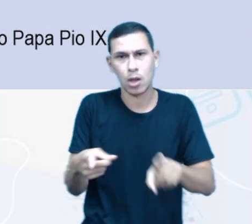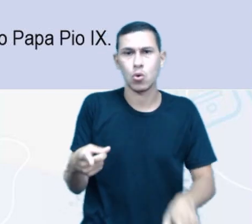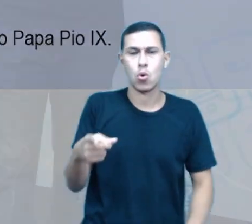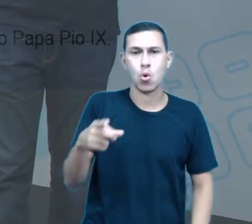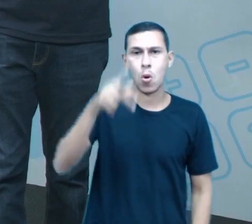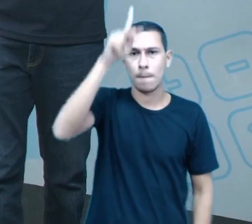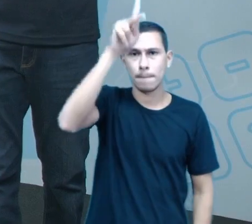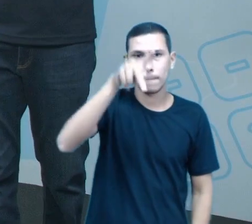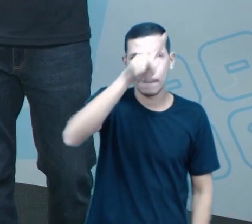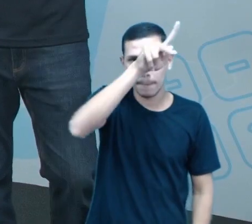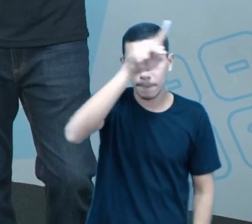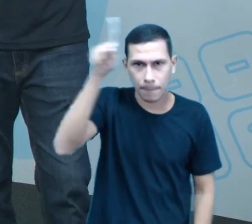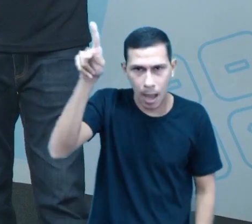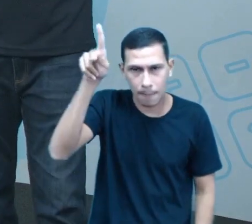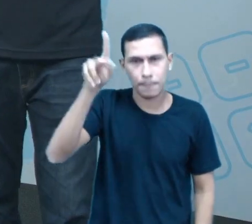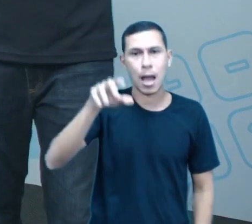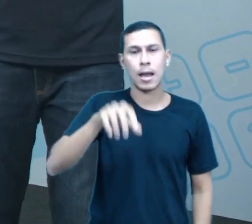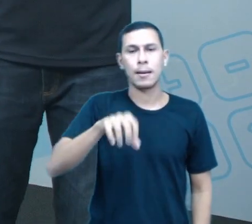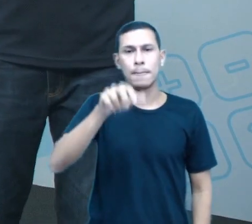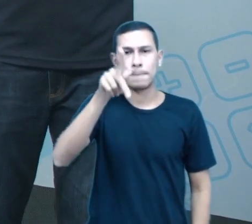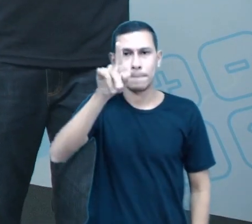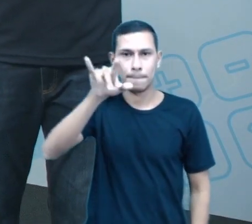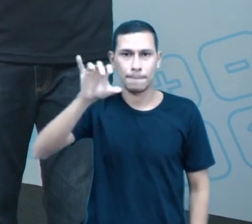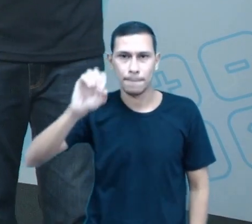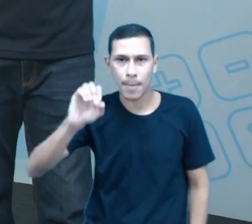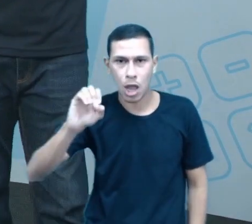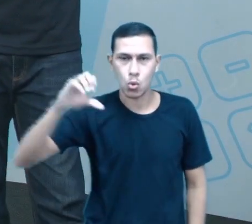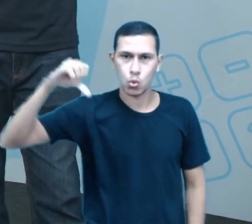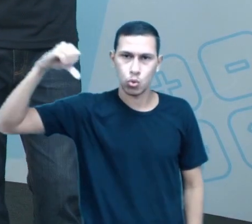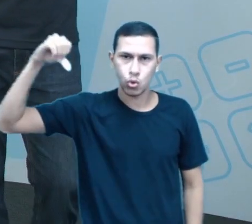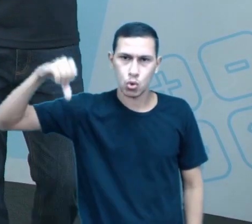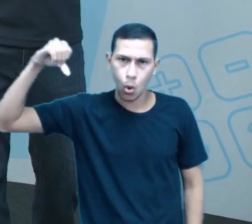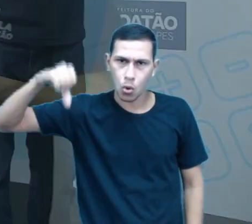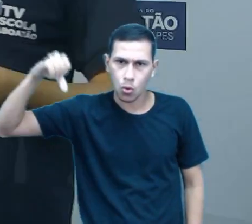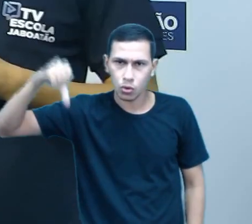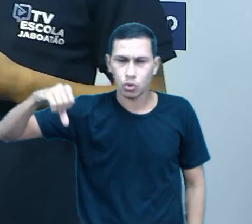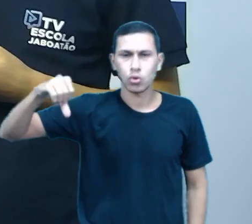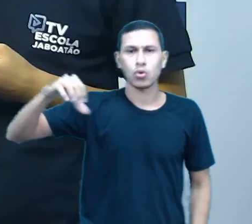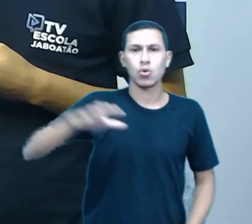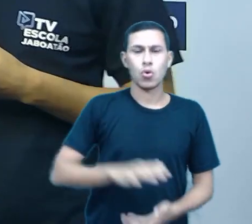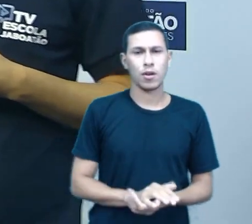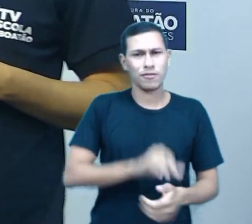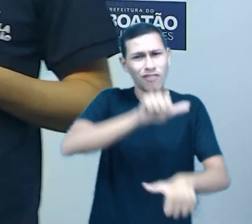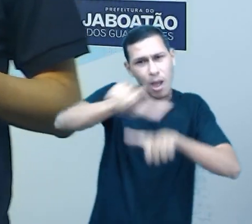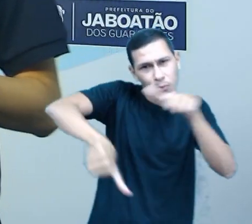suspender o padroado régio e vai colocar em rota de colisão